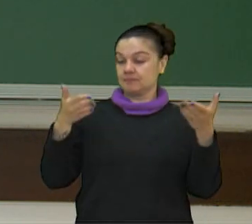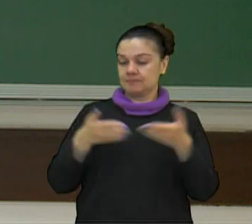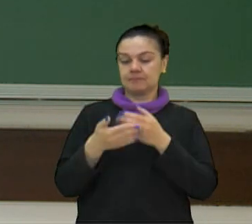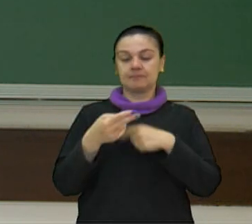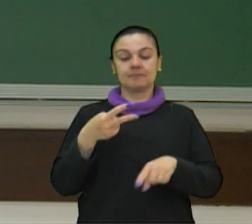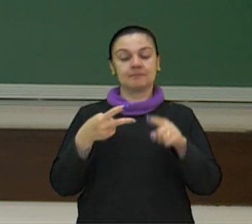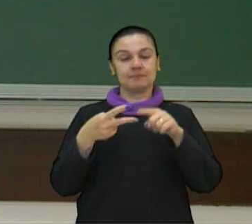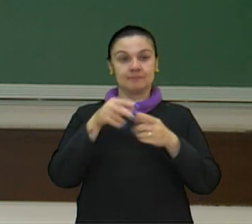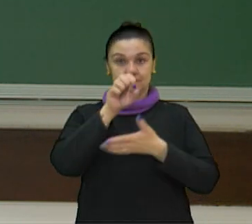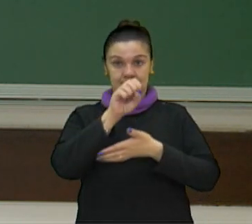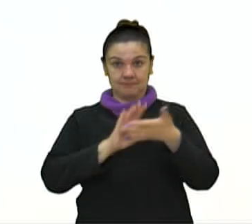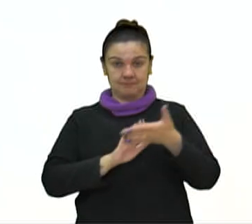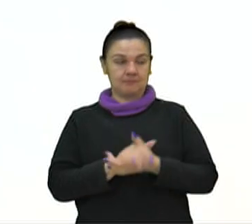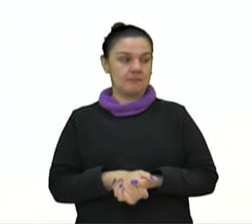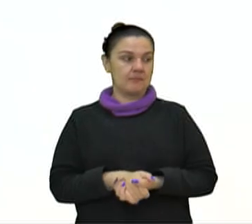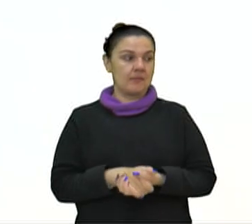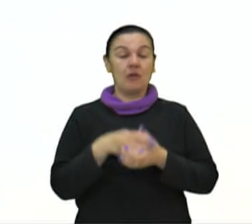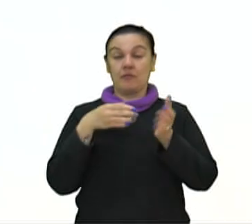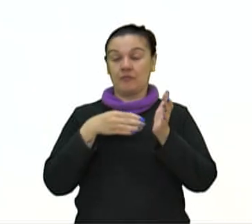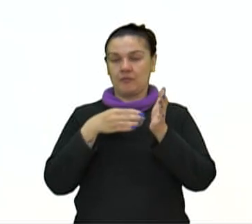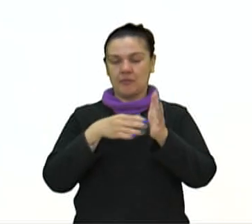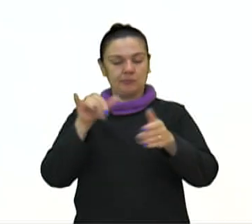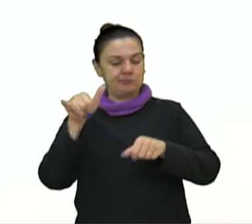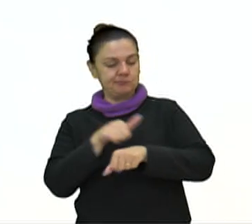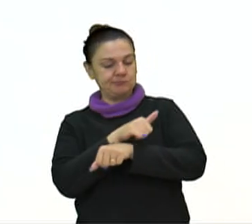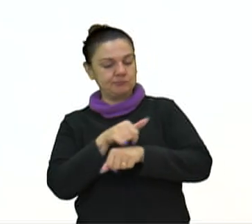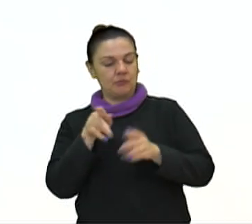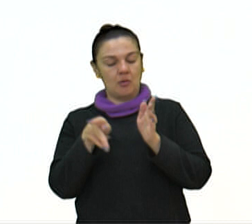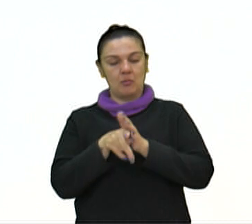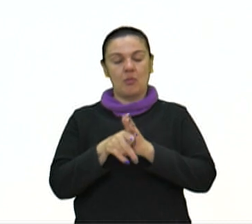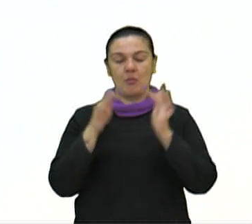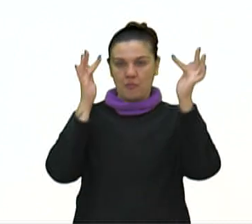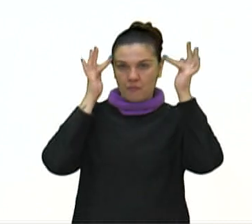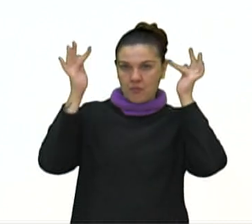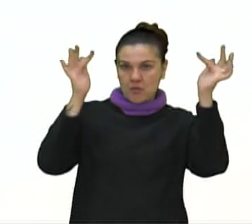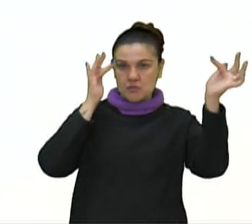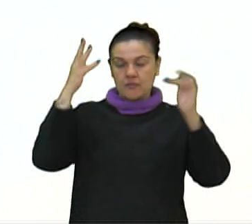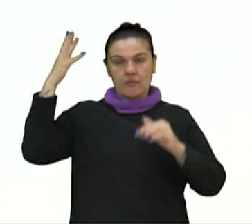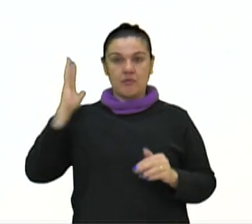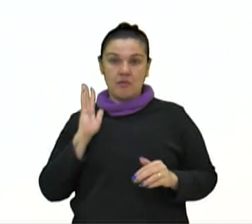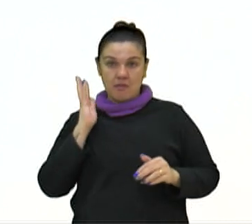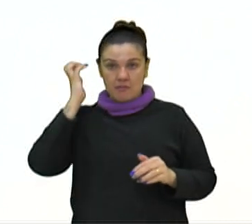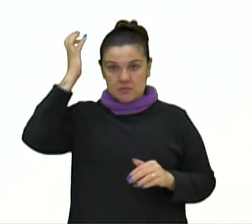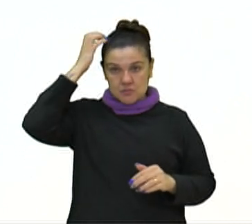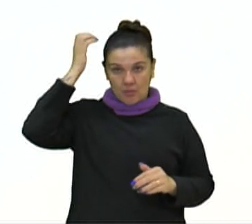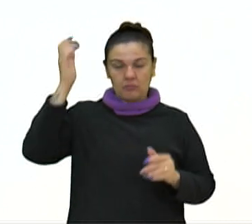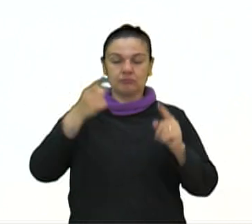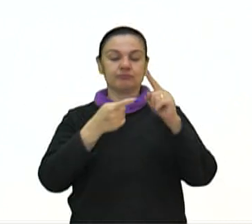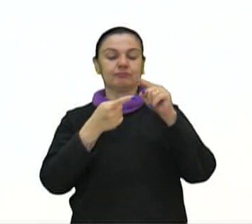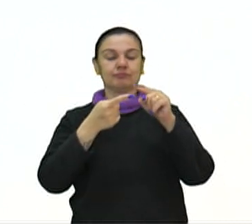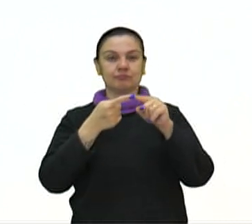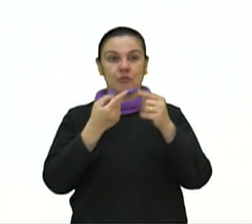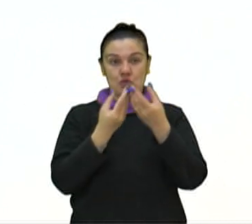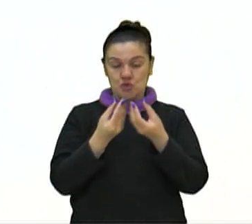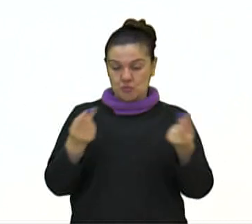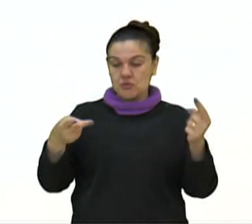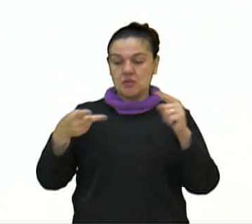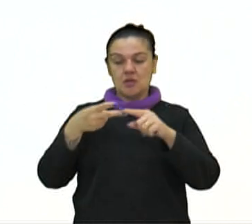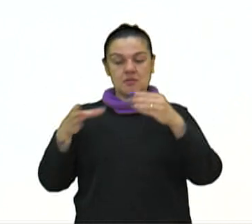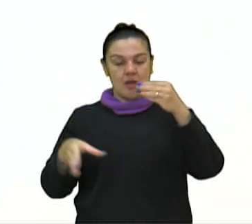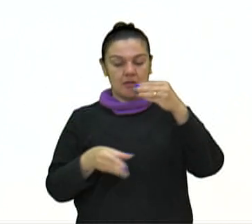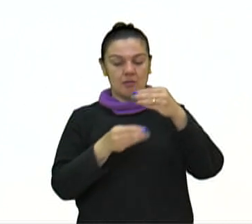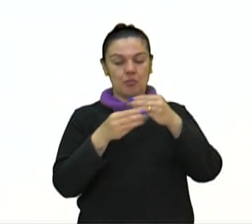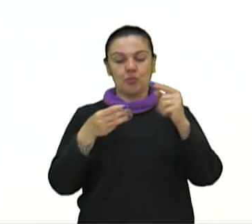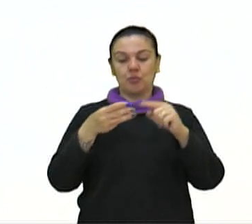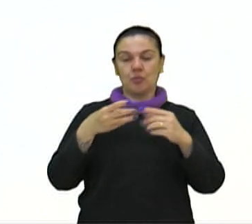Agora, um segundo exercício. Seguindo as definições da filosofia de Spinoza, diferencie os conceitos de substância, atributos